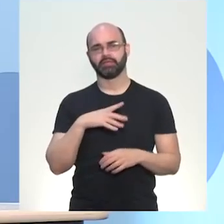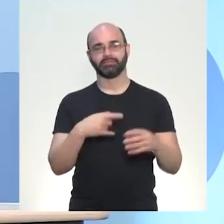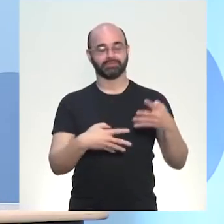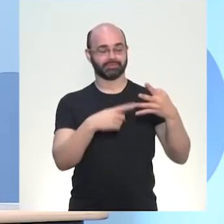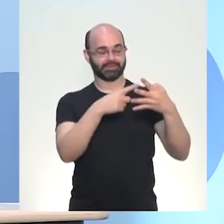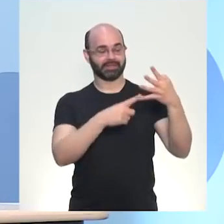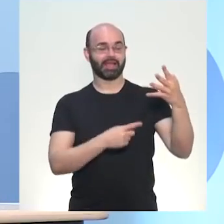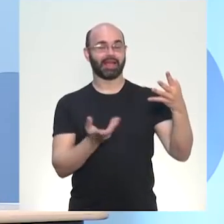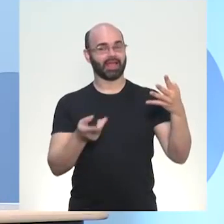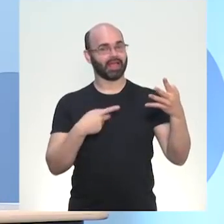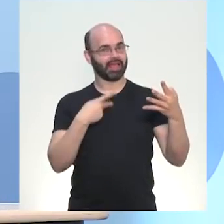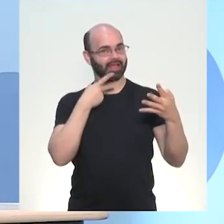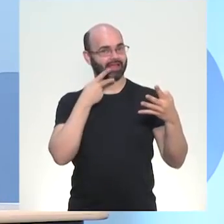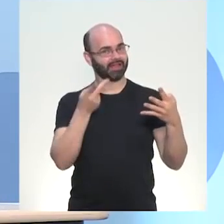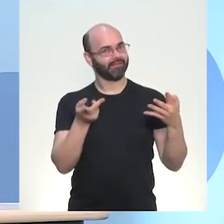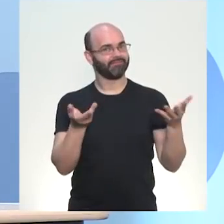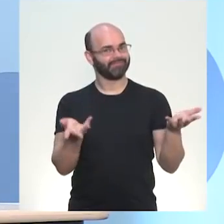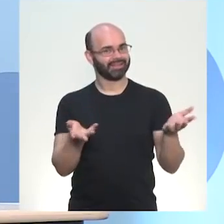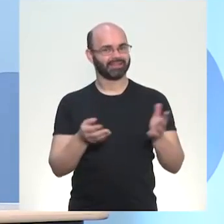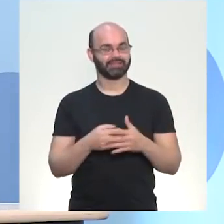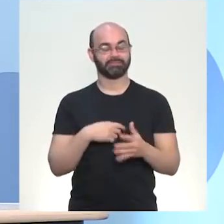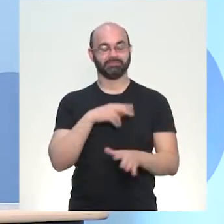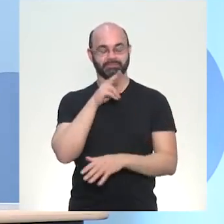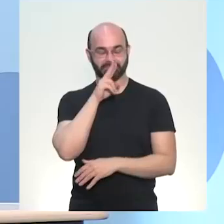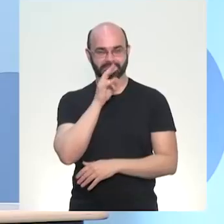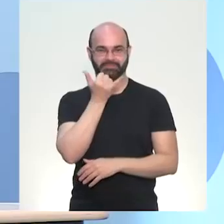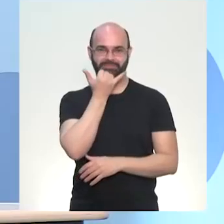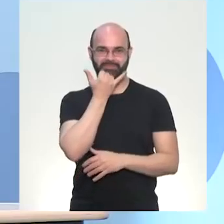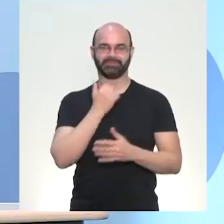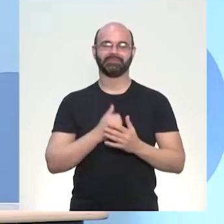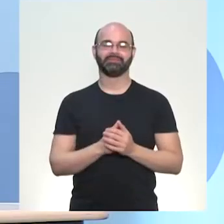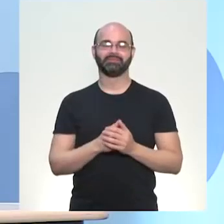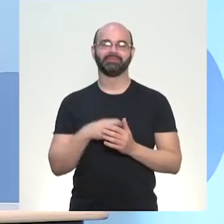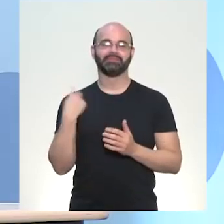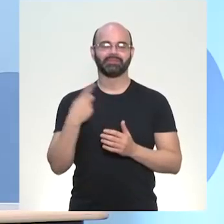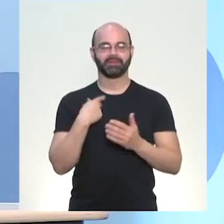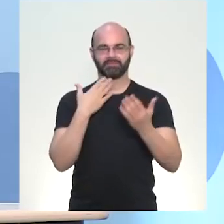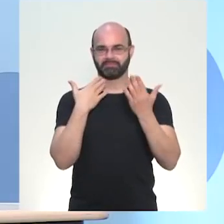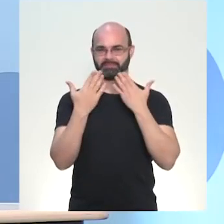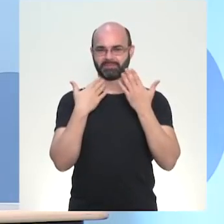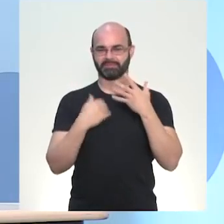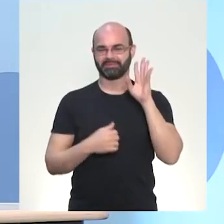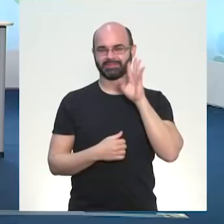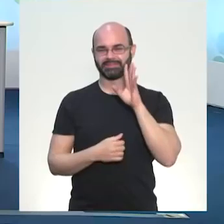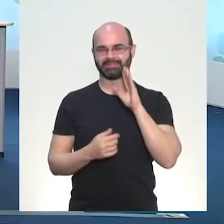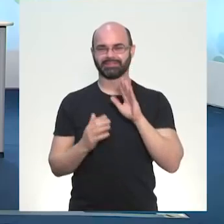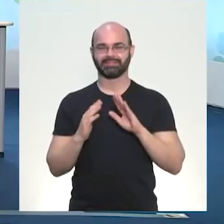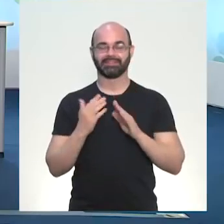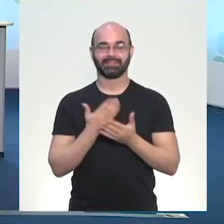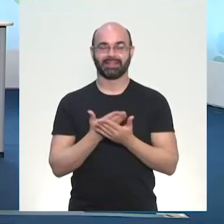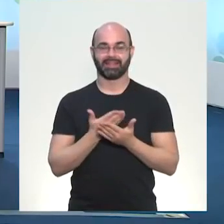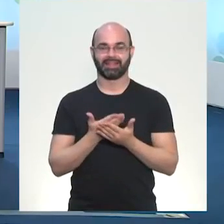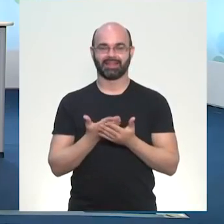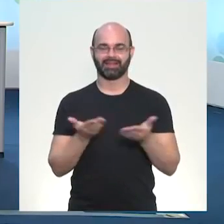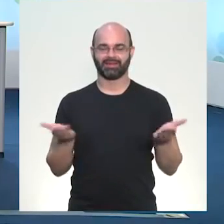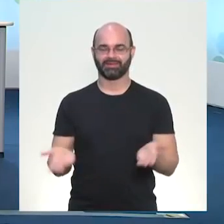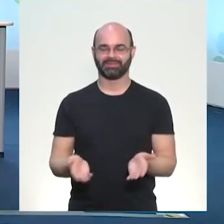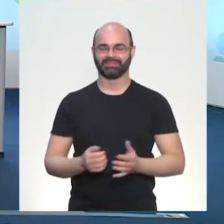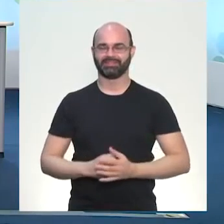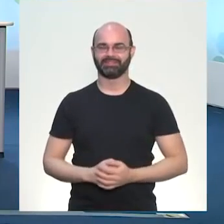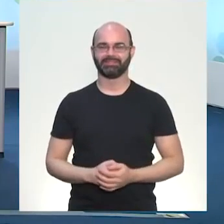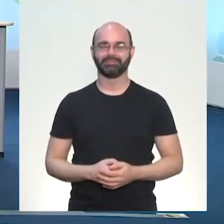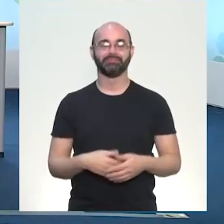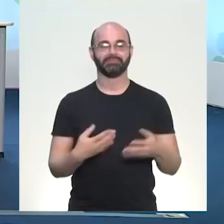devidos créditos aqui até em Rolê né? E a gente poder bater um papo bacana aqui a respeito da aula. Isso Beleza, mesmo. Jonas? E para dar os créditos